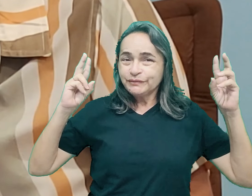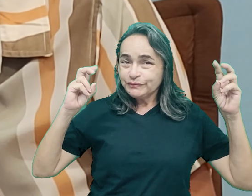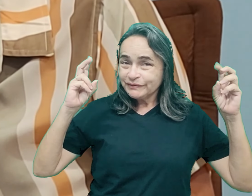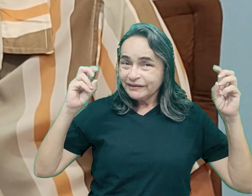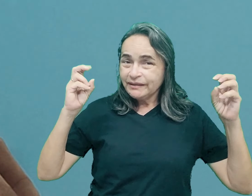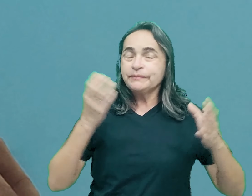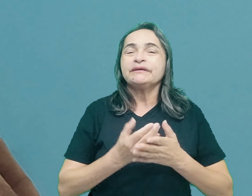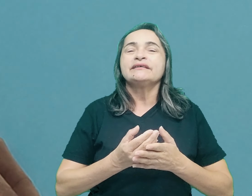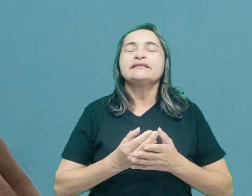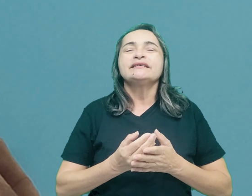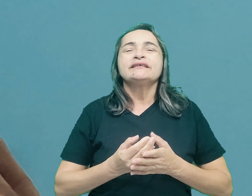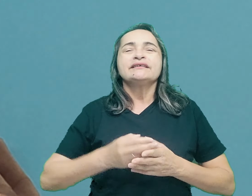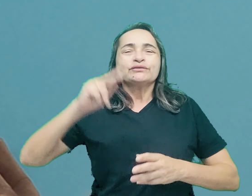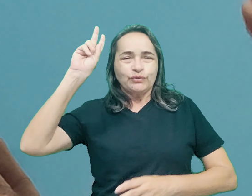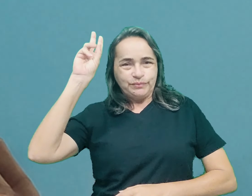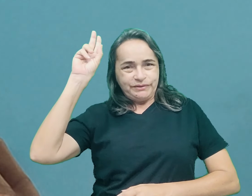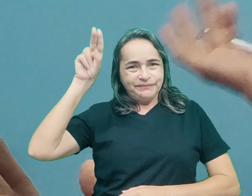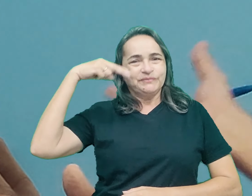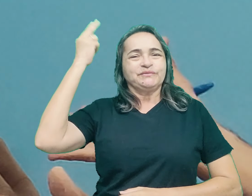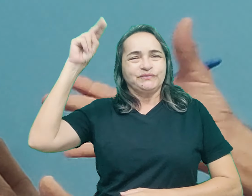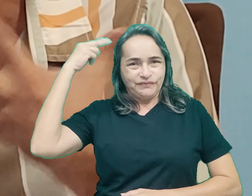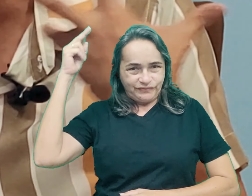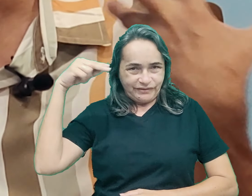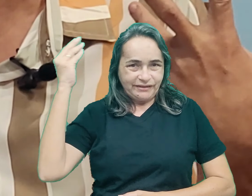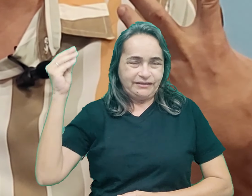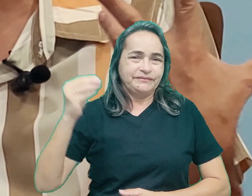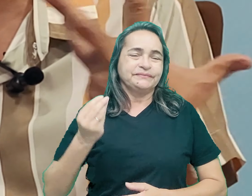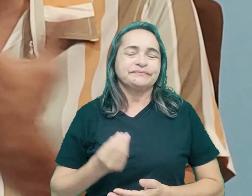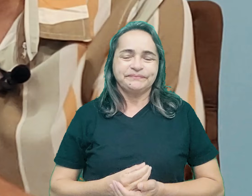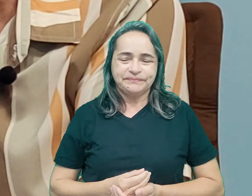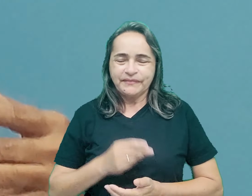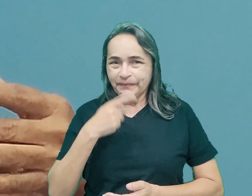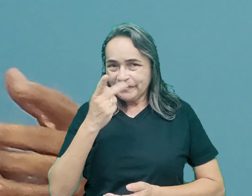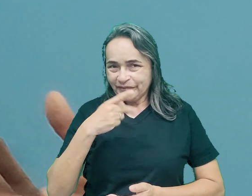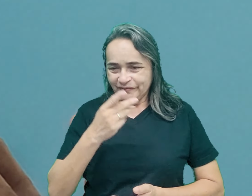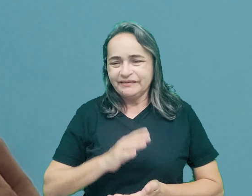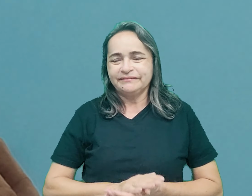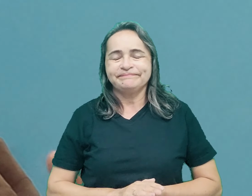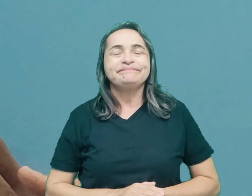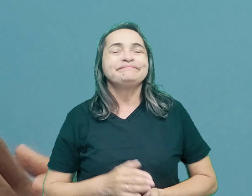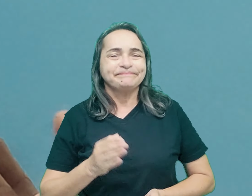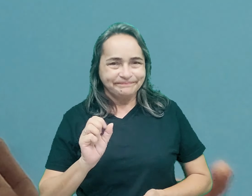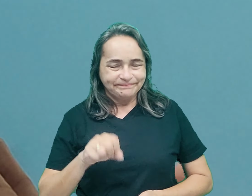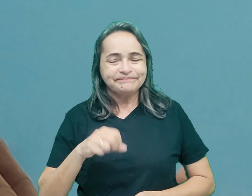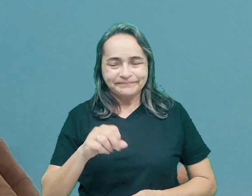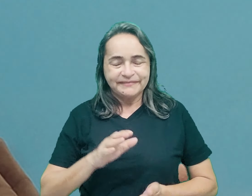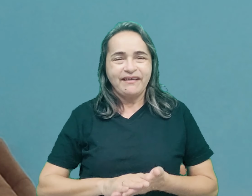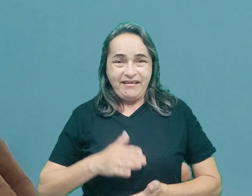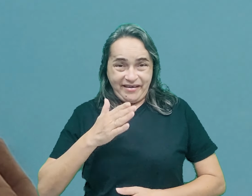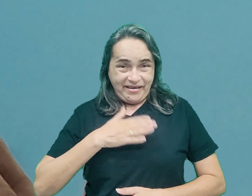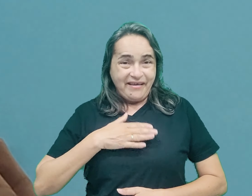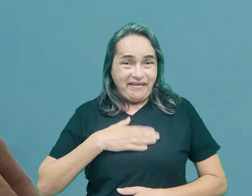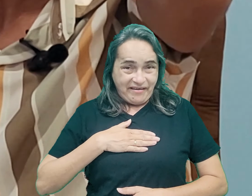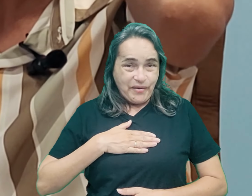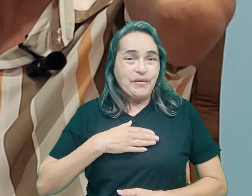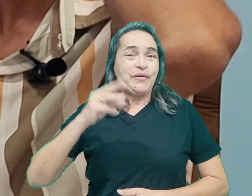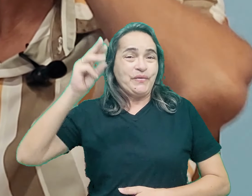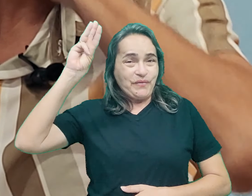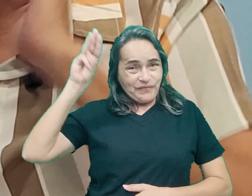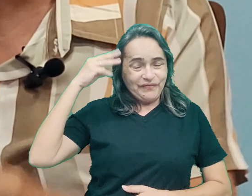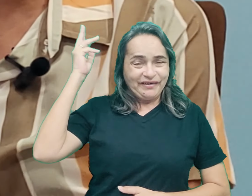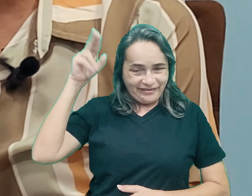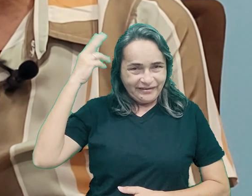vaqueiro. Você traz assim uma gama de informações. Você sabe que eu sou vaqueiro de índole e de prática, não. Mas eu